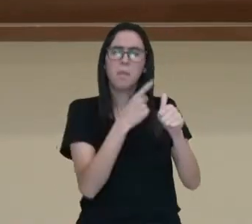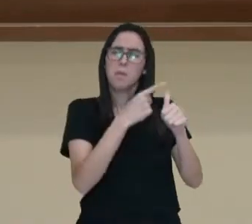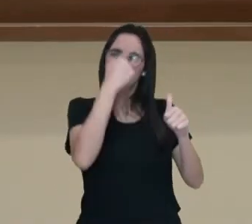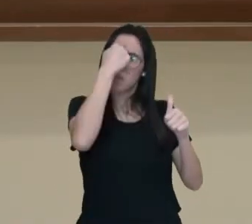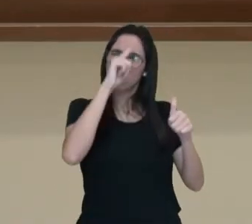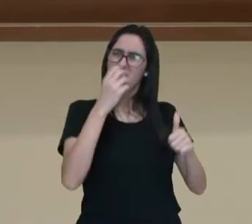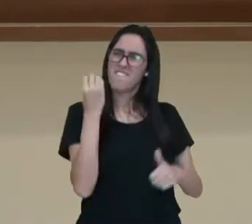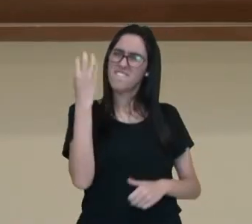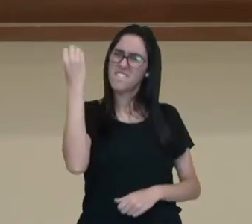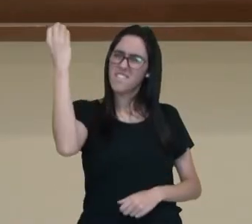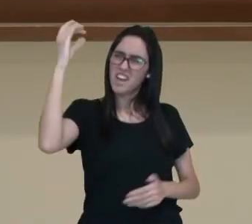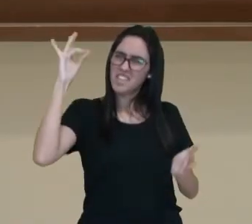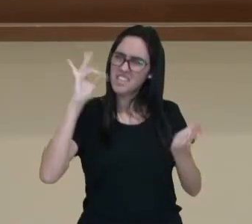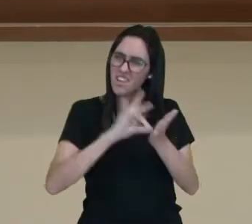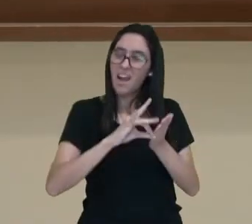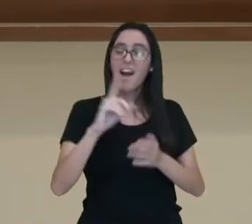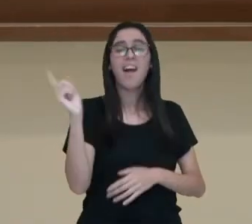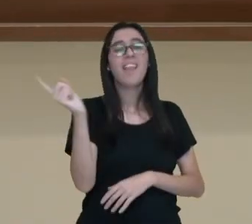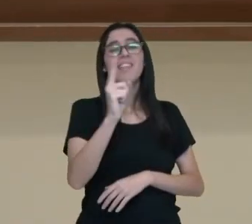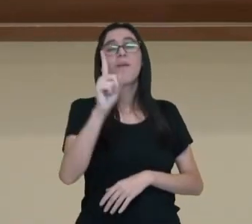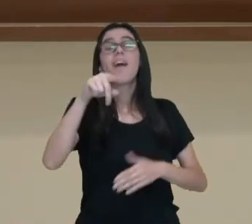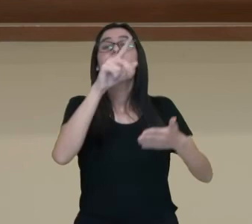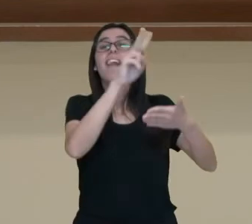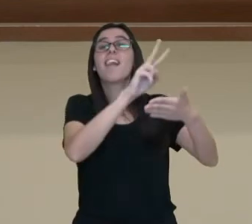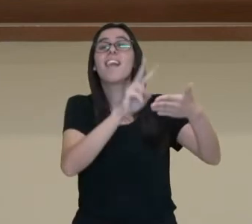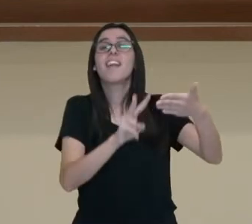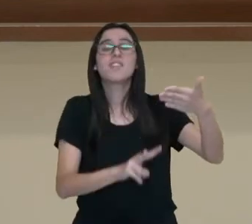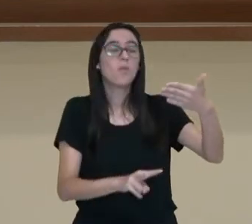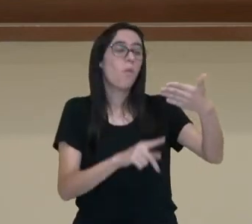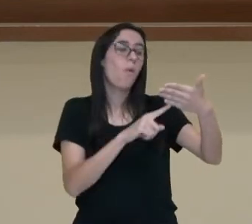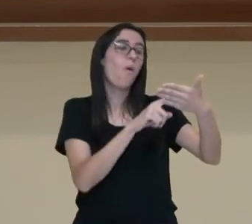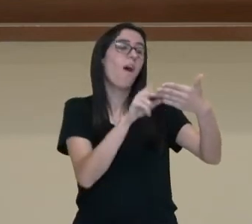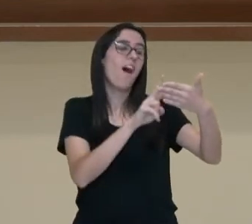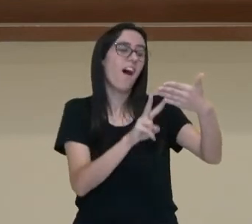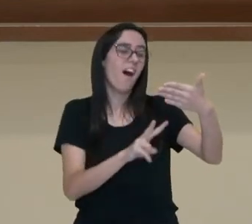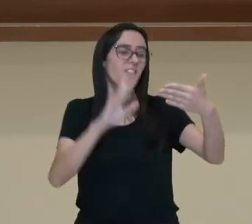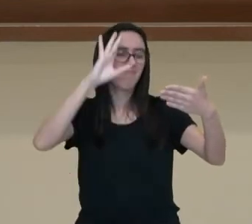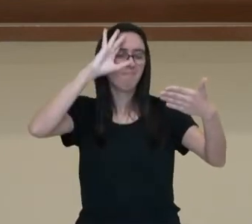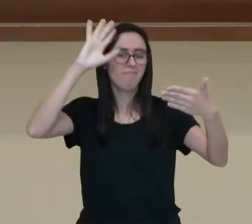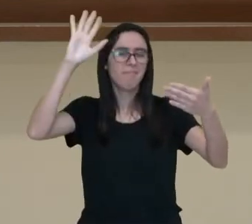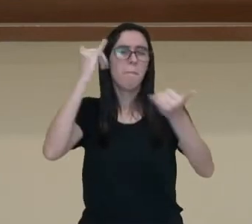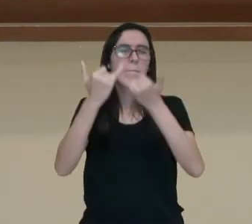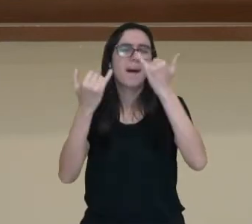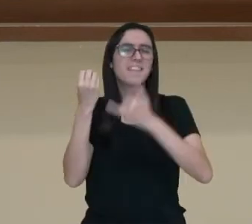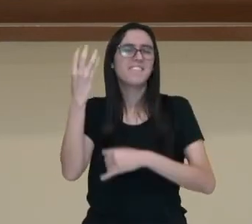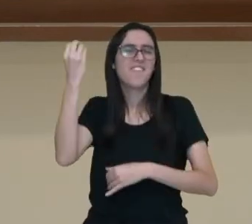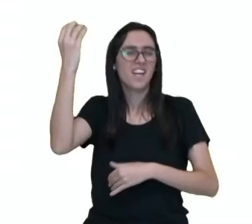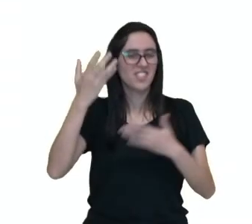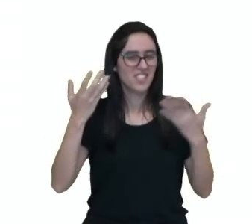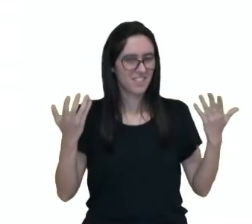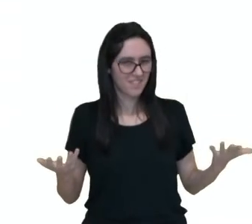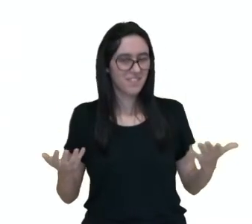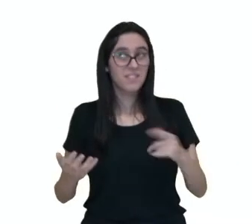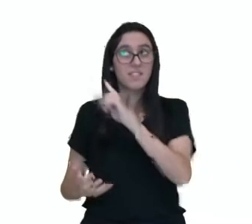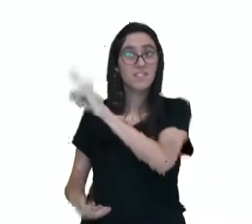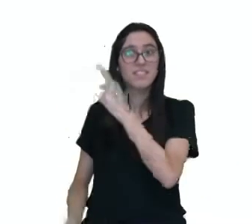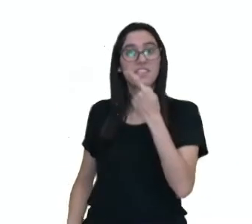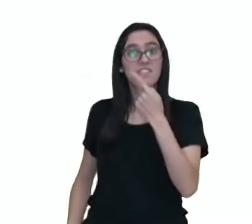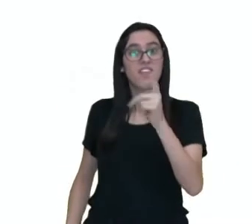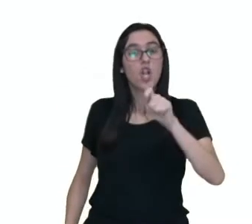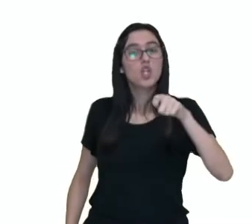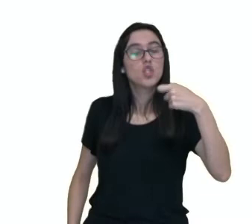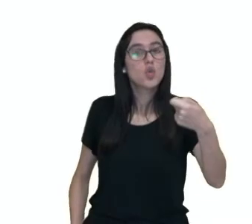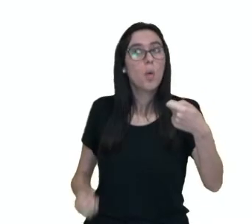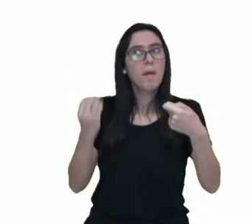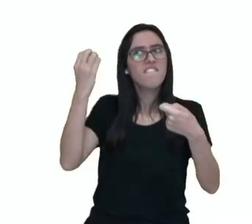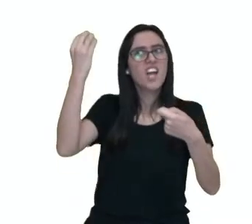viagem e descobrimos no final que ele está falando de leitura. Então, nos dois primeiros quadrinhos, o Armandinho parece estar falando sobre viajar, mas